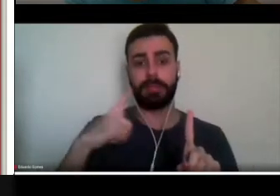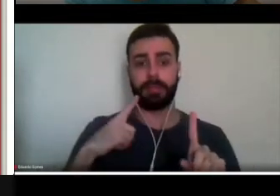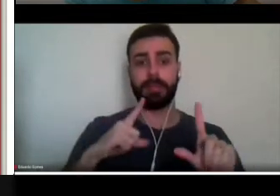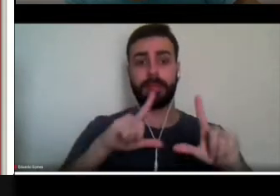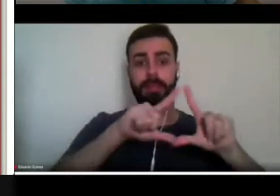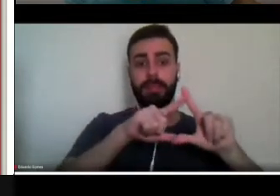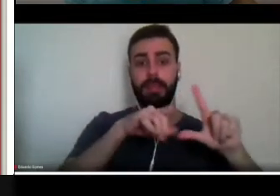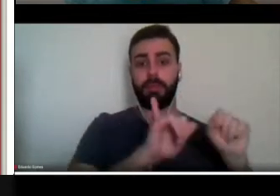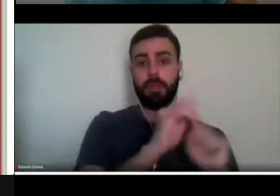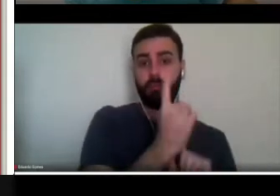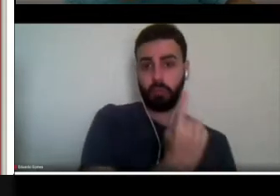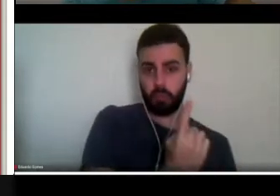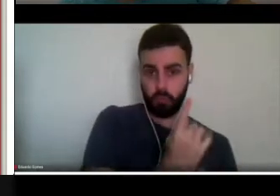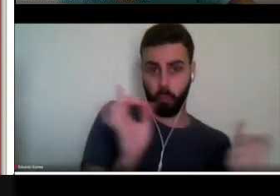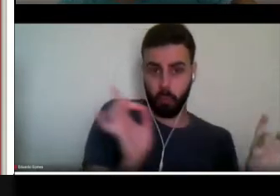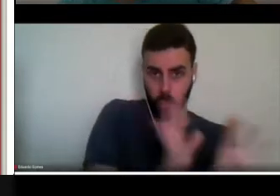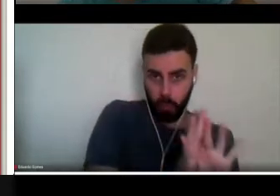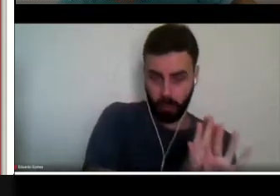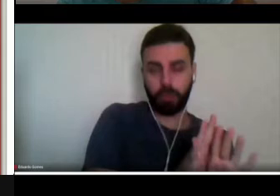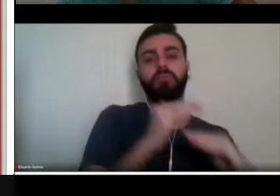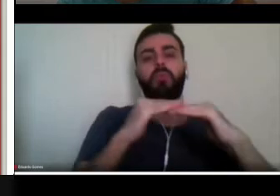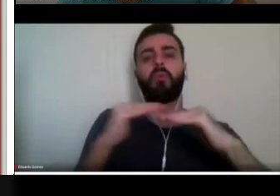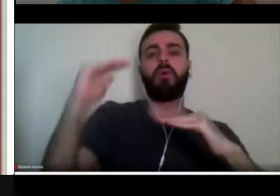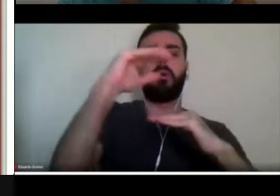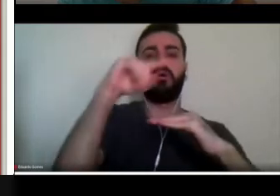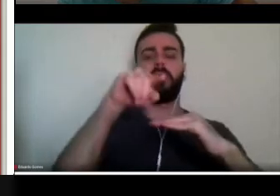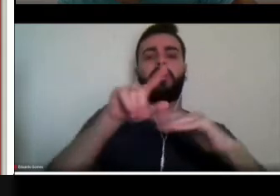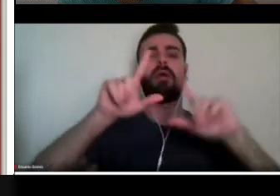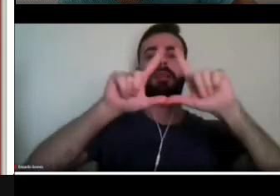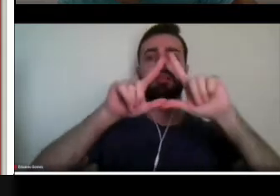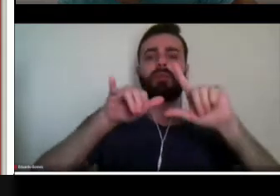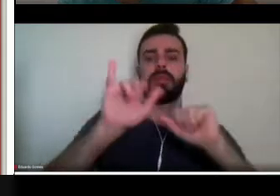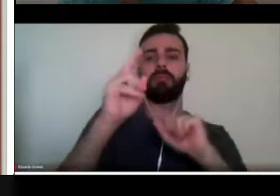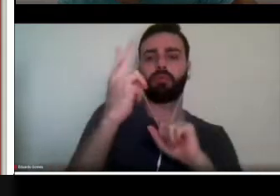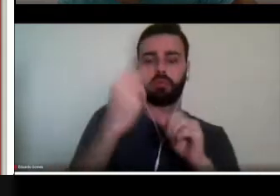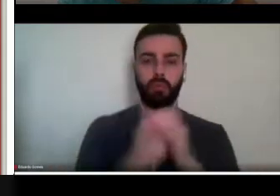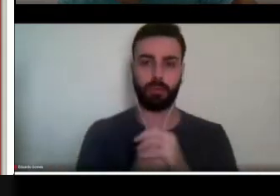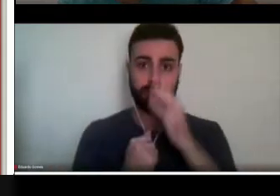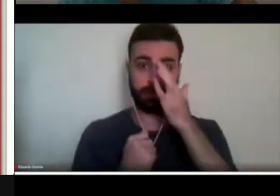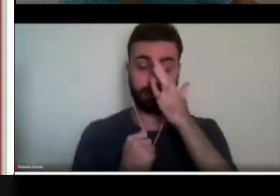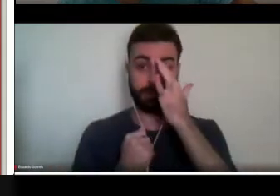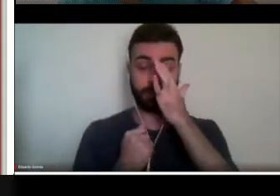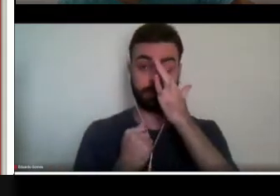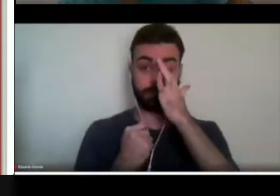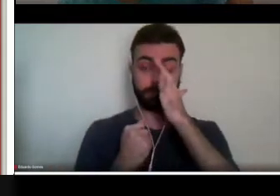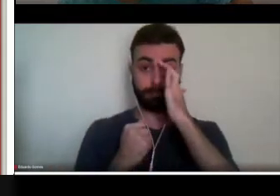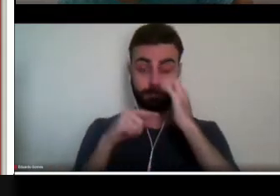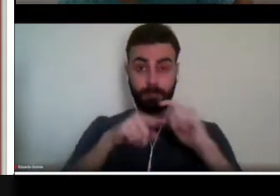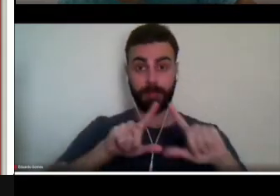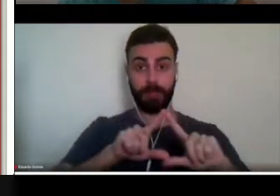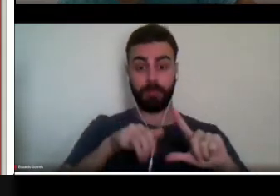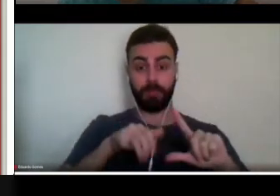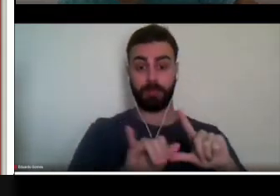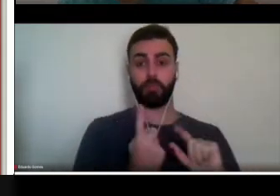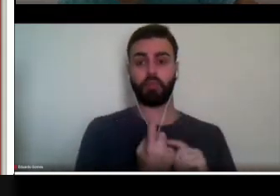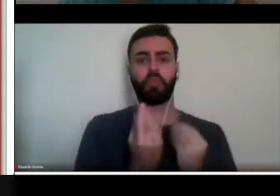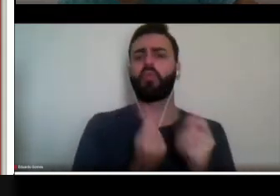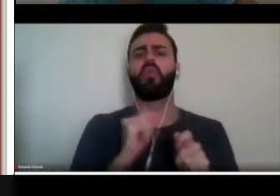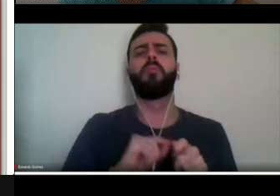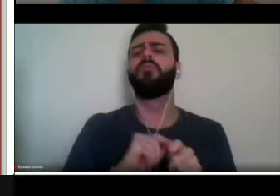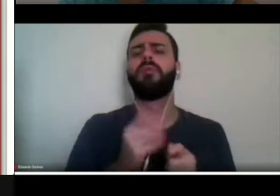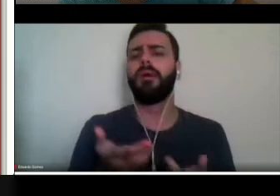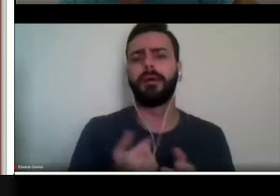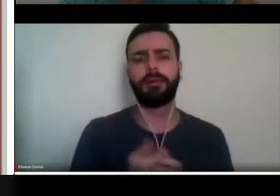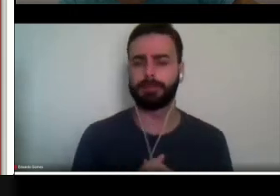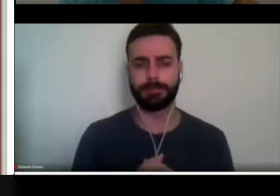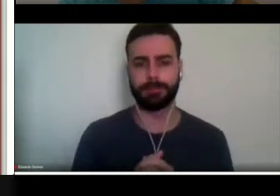esse ΔY2 aqui. Então, como é que eu resolvo esse ΔY1 aqui? Simplesmente, esse